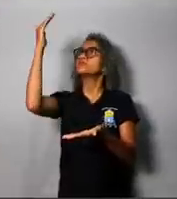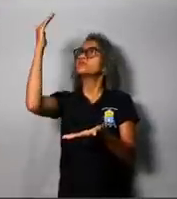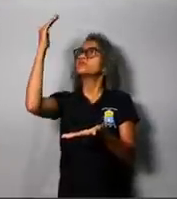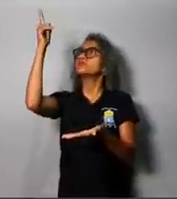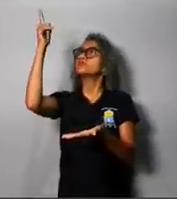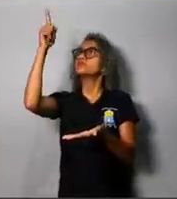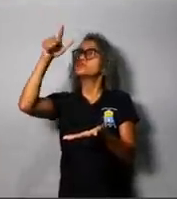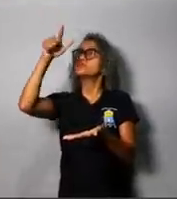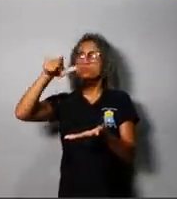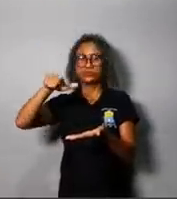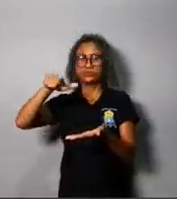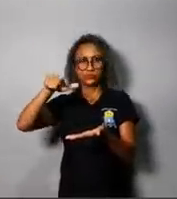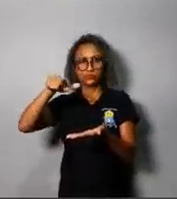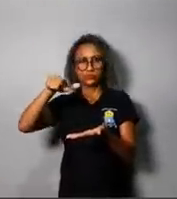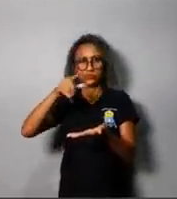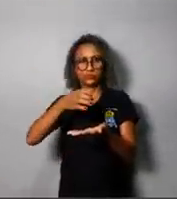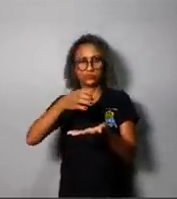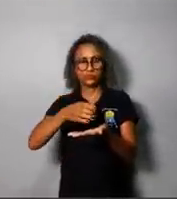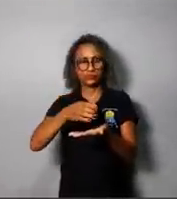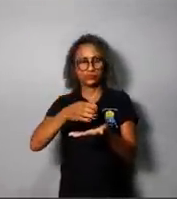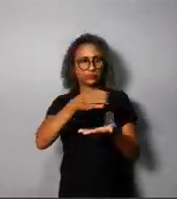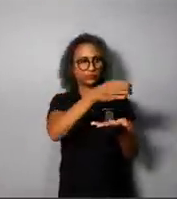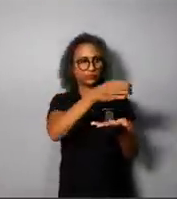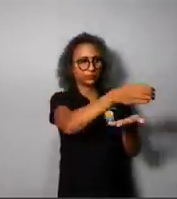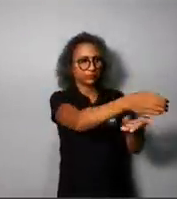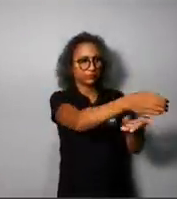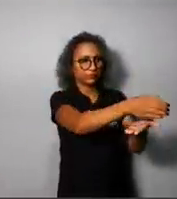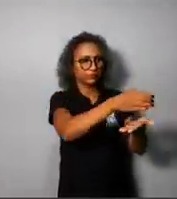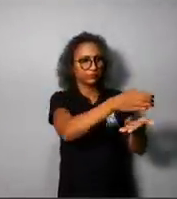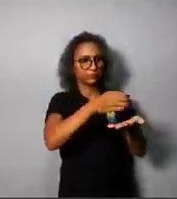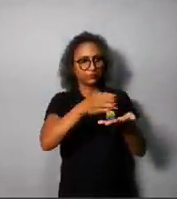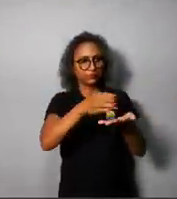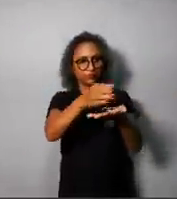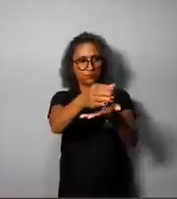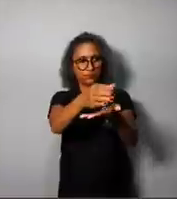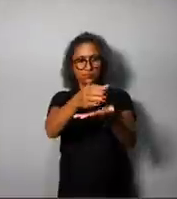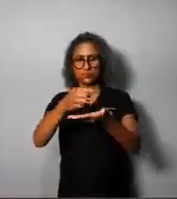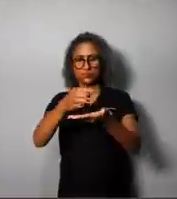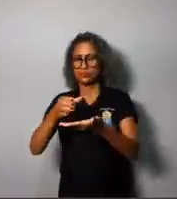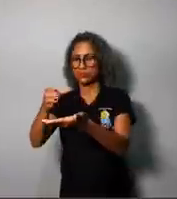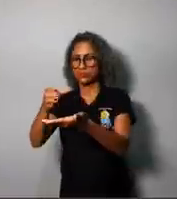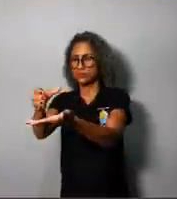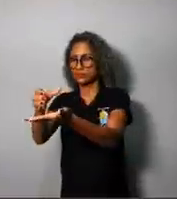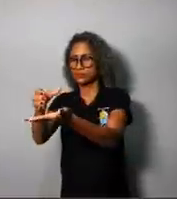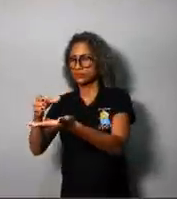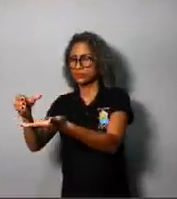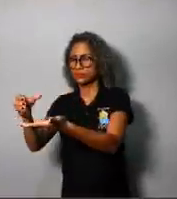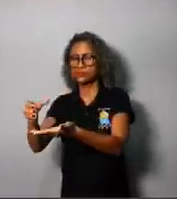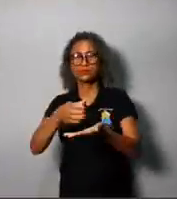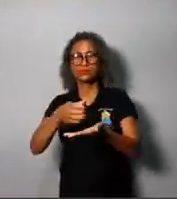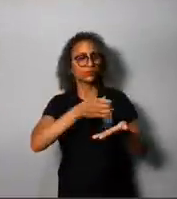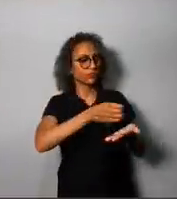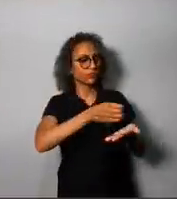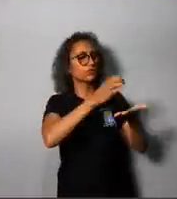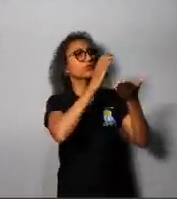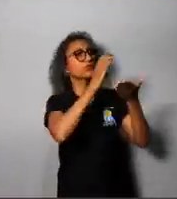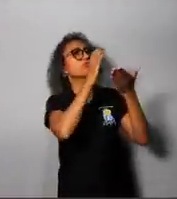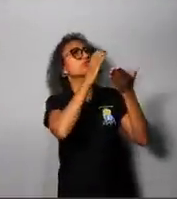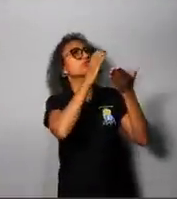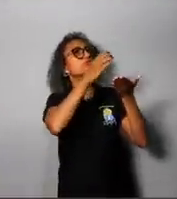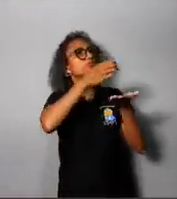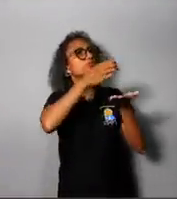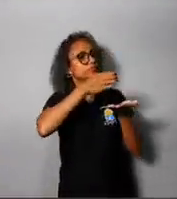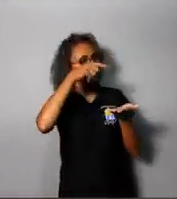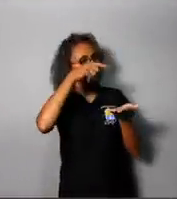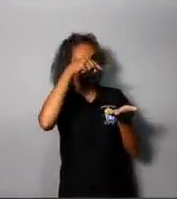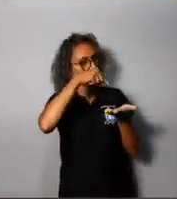novamente e o deu a seus discípulos, dizendo: tomai todos e bebei. Este é o cálice